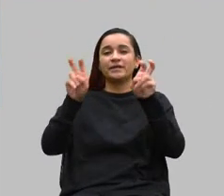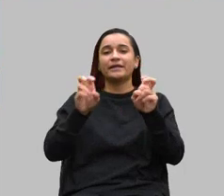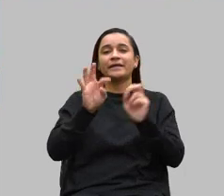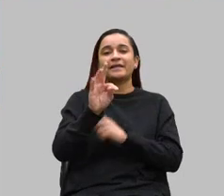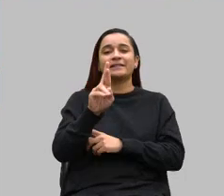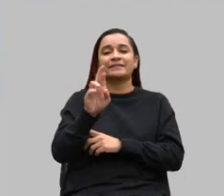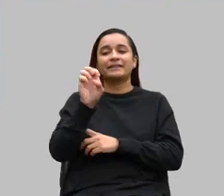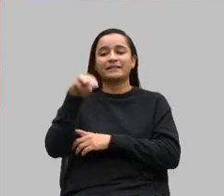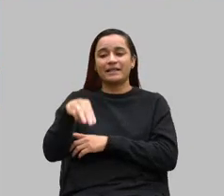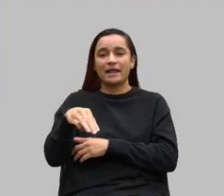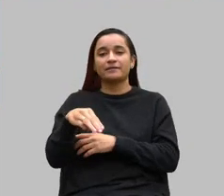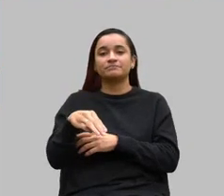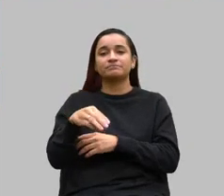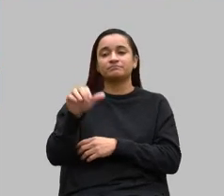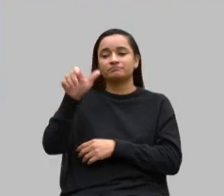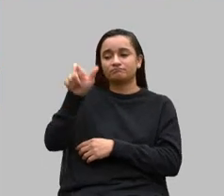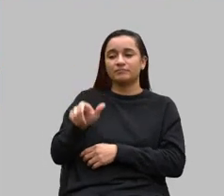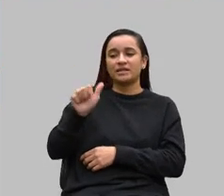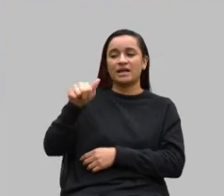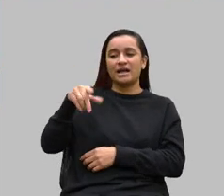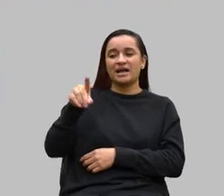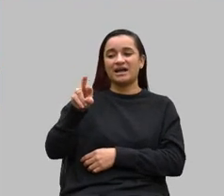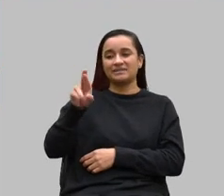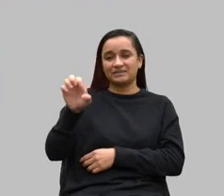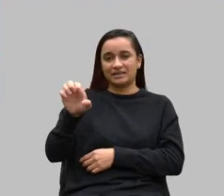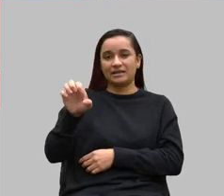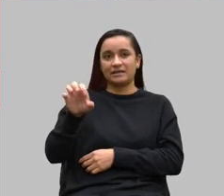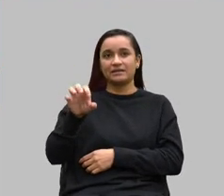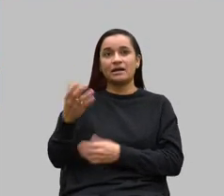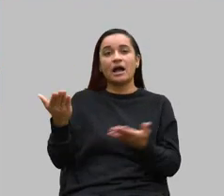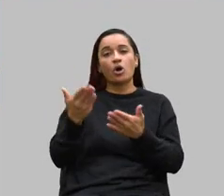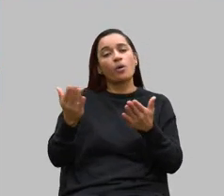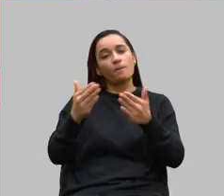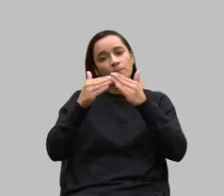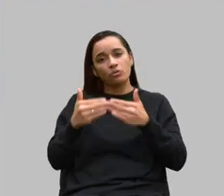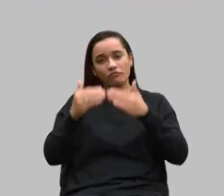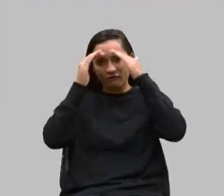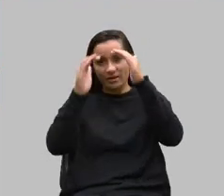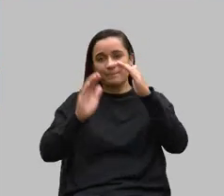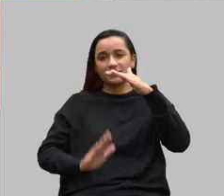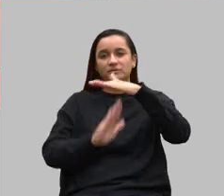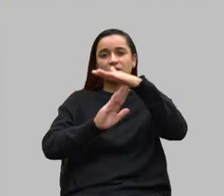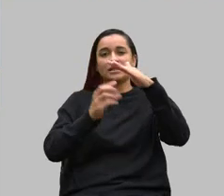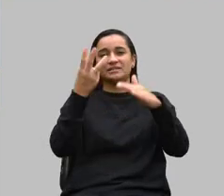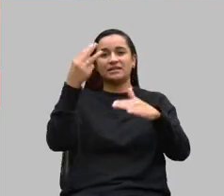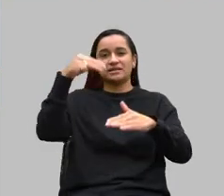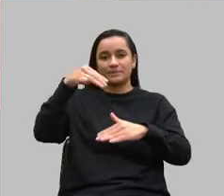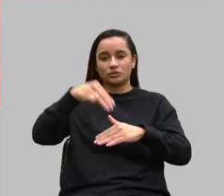tenuta por favor respeitando o limite de 3 minutos para as considerações